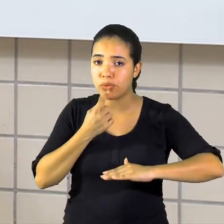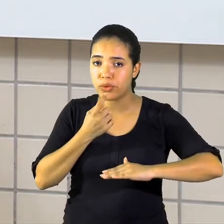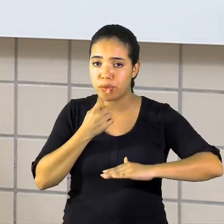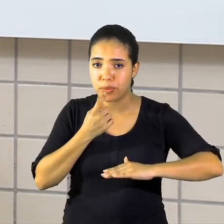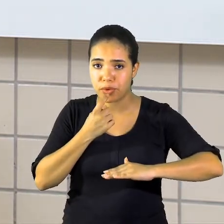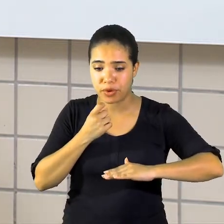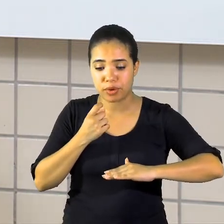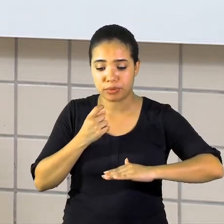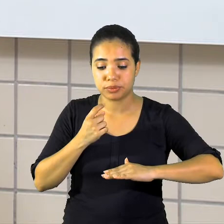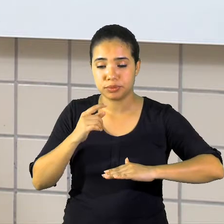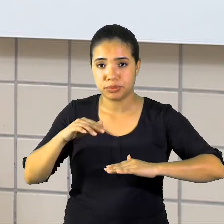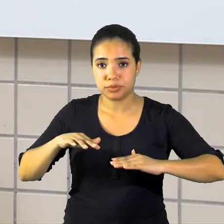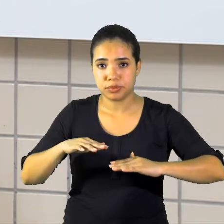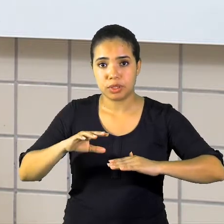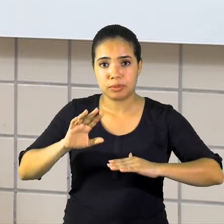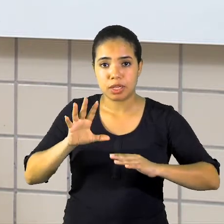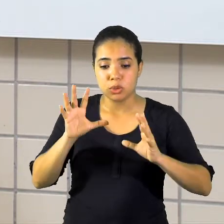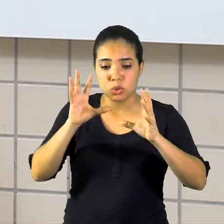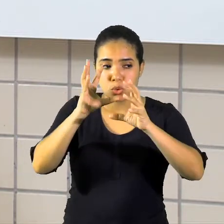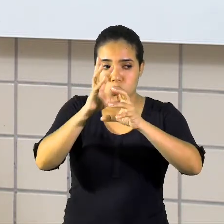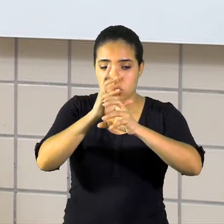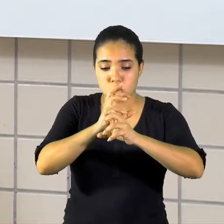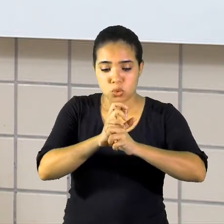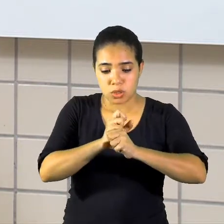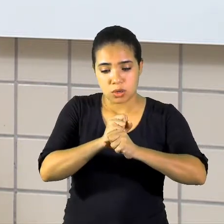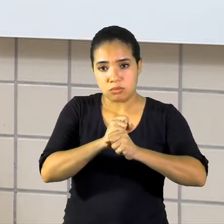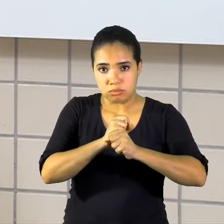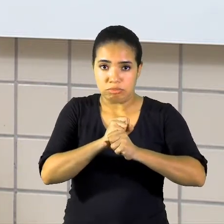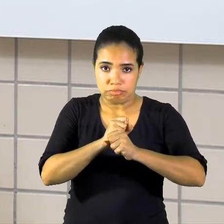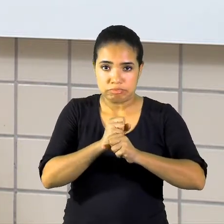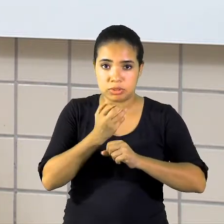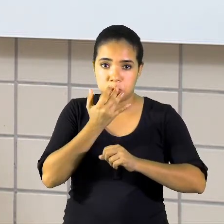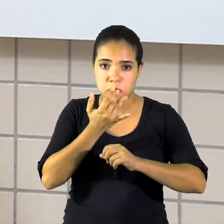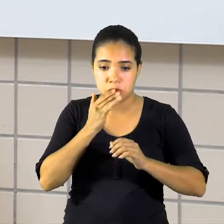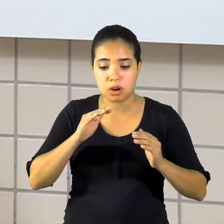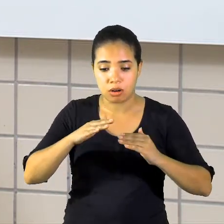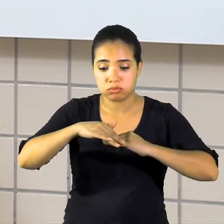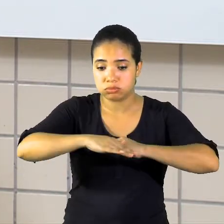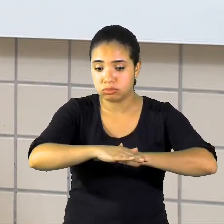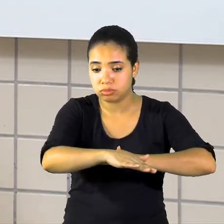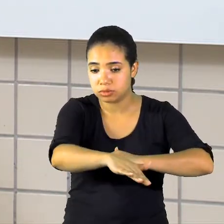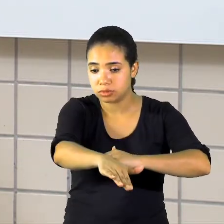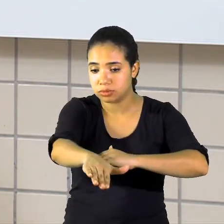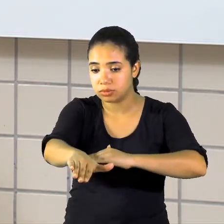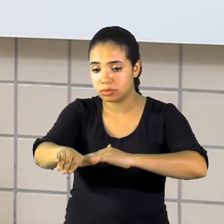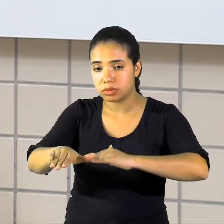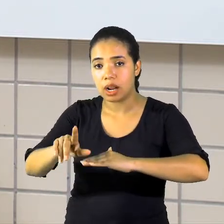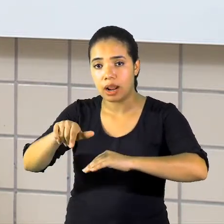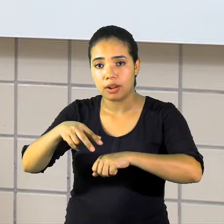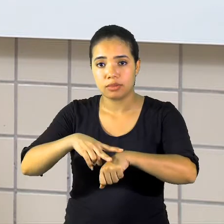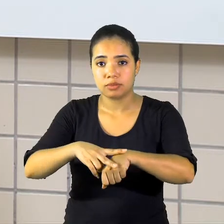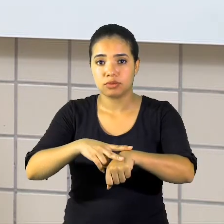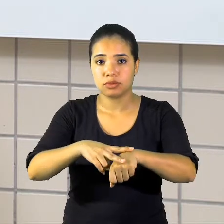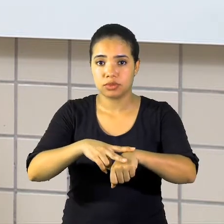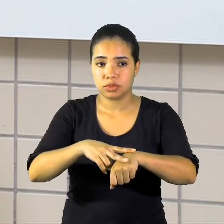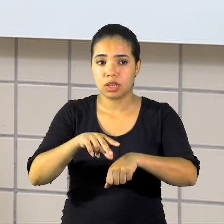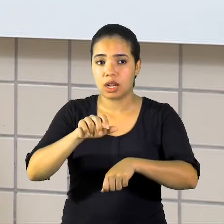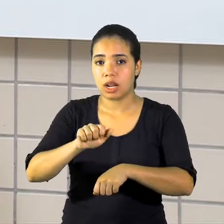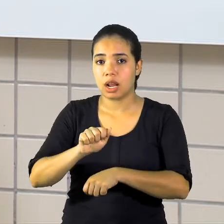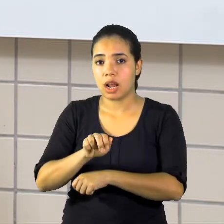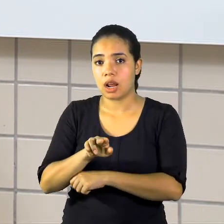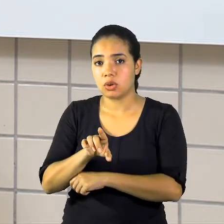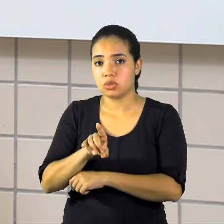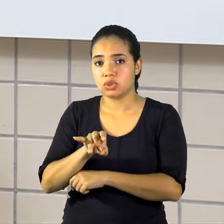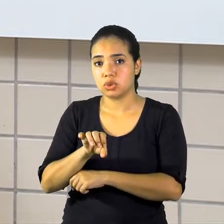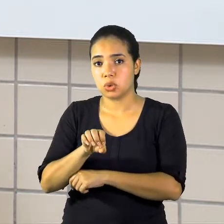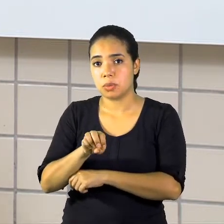alto é, e quanto mais claro, mais baixo é determinado relevo. Isso é altimetria, é um mapa com altimetria? É um mapa